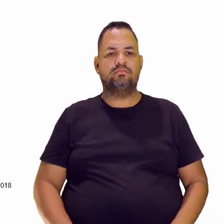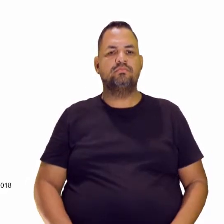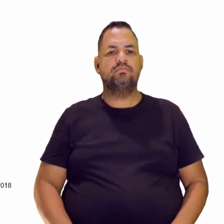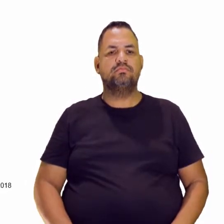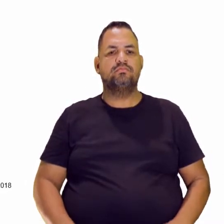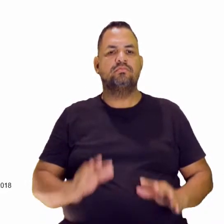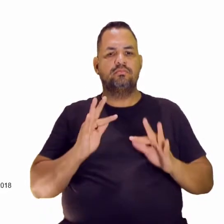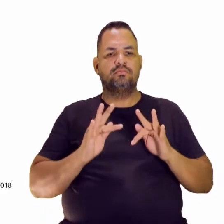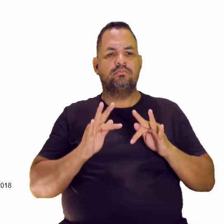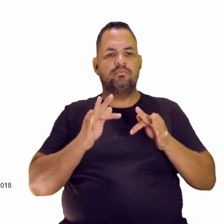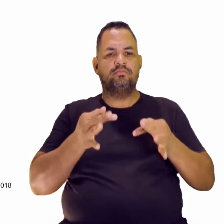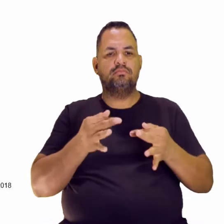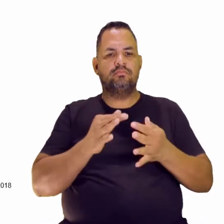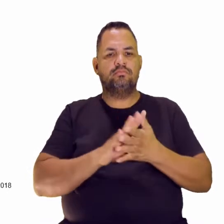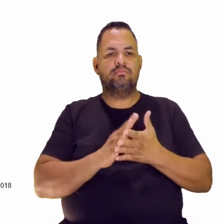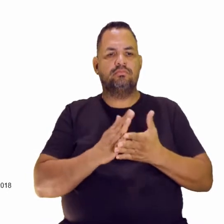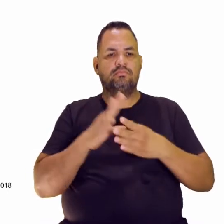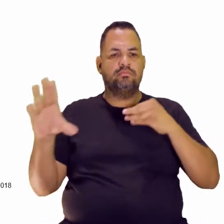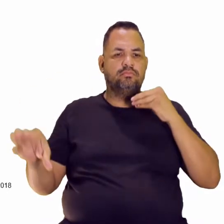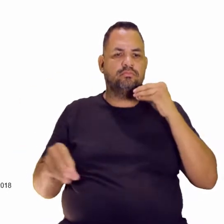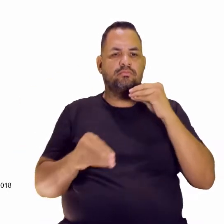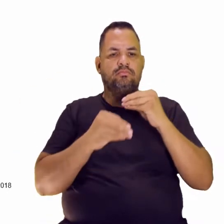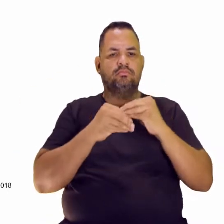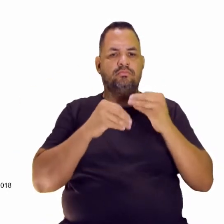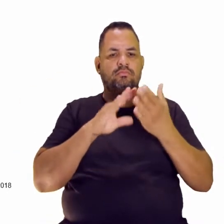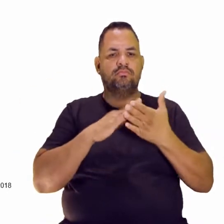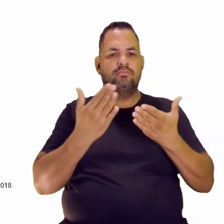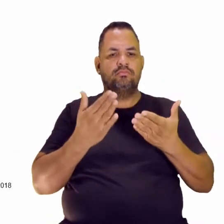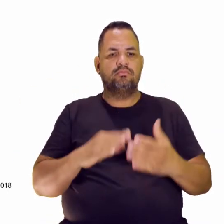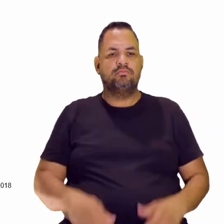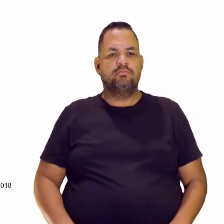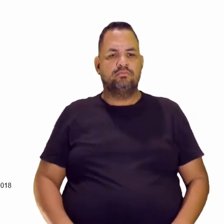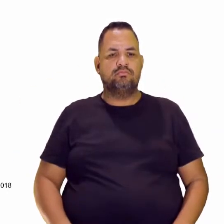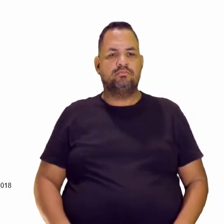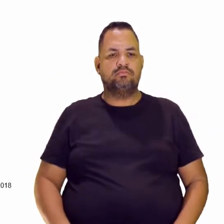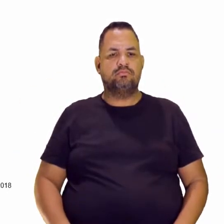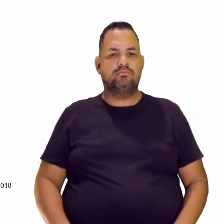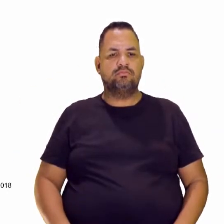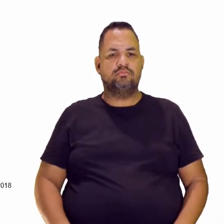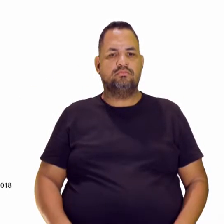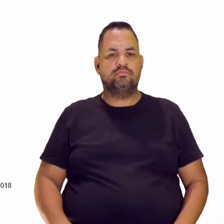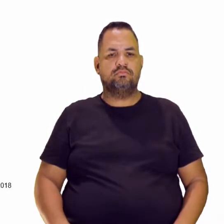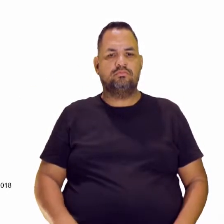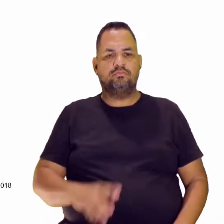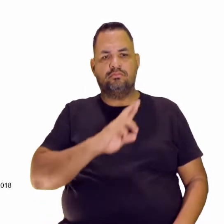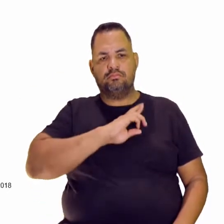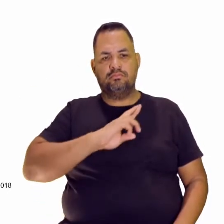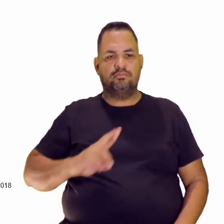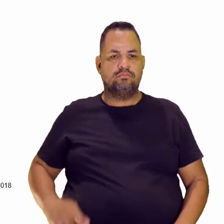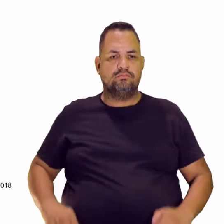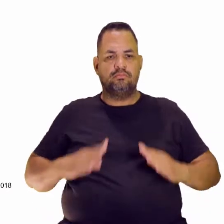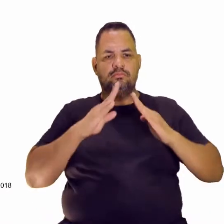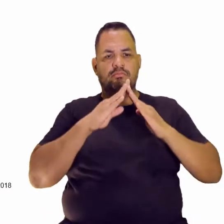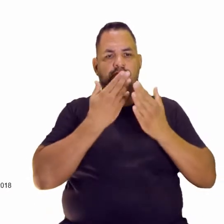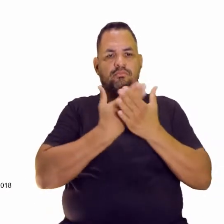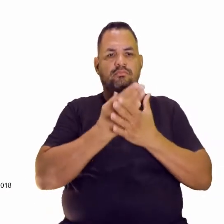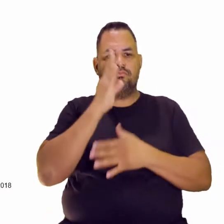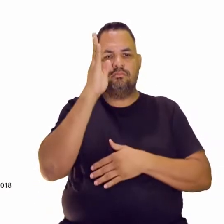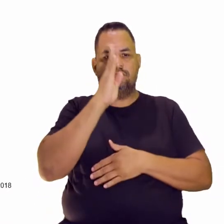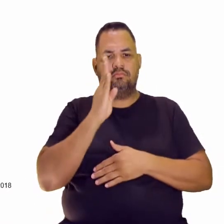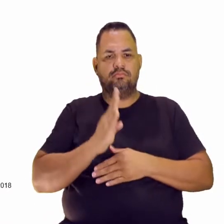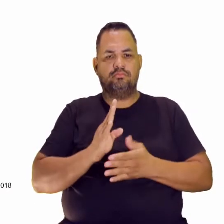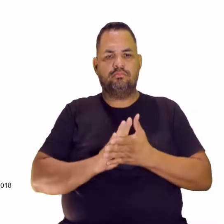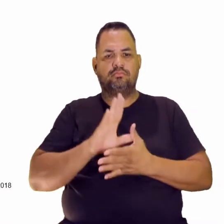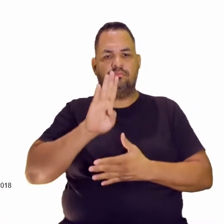E encerrou-se com a incorporação de sua sucessora republicana, a Escola